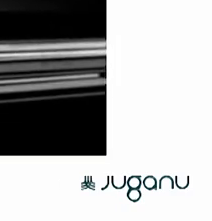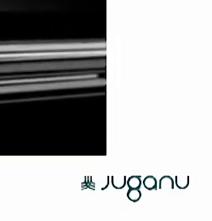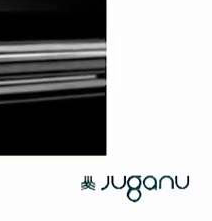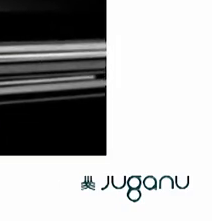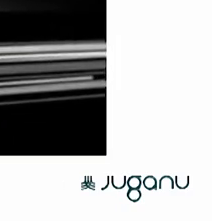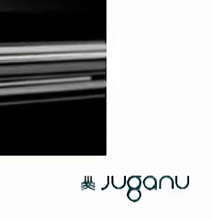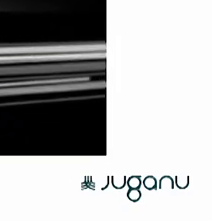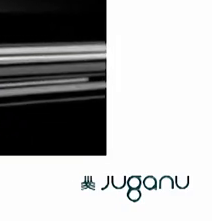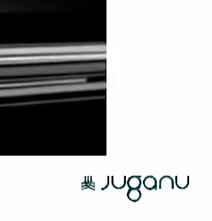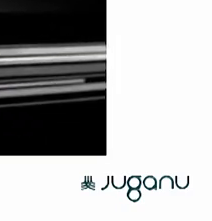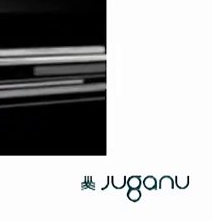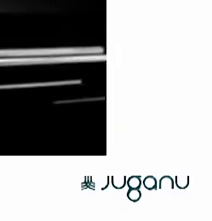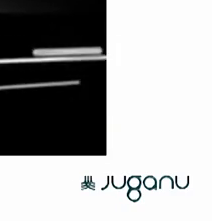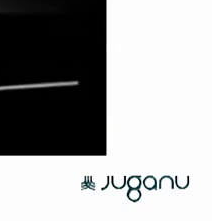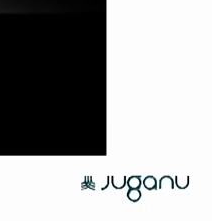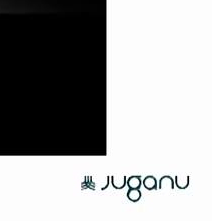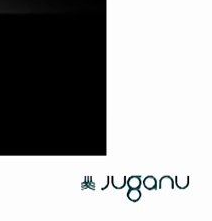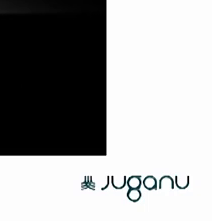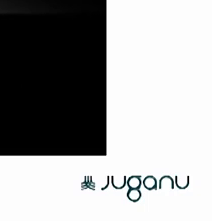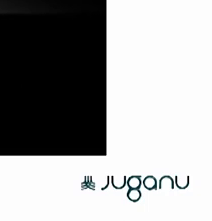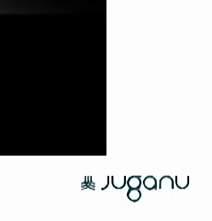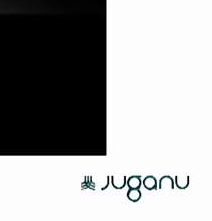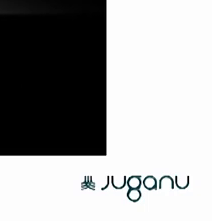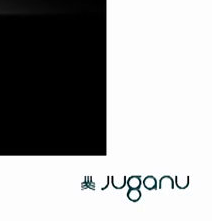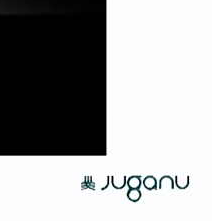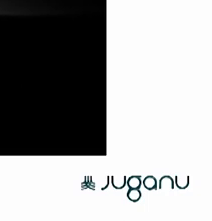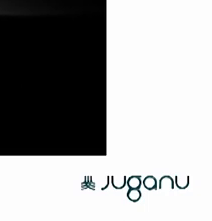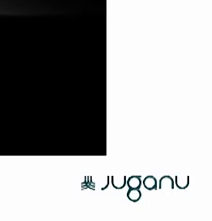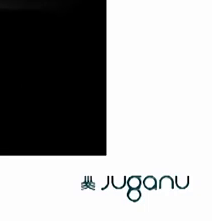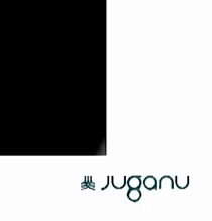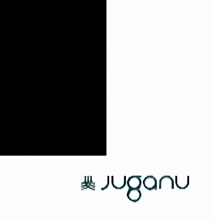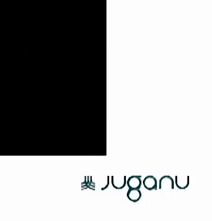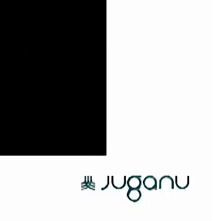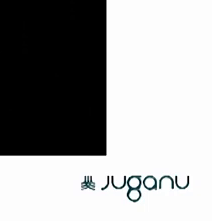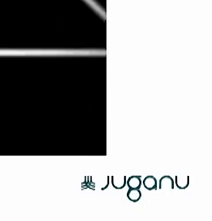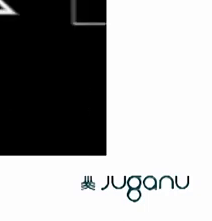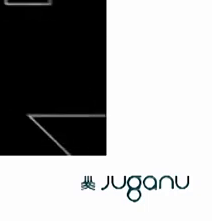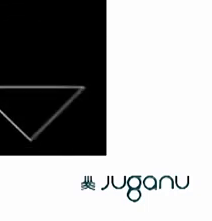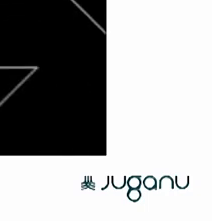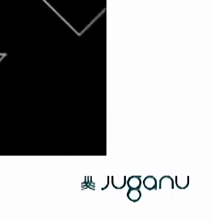We are wire-free. Don't cable yourself.